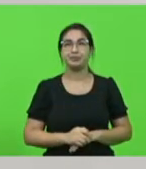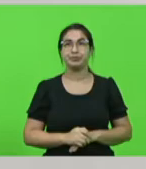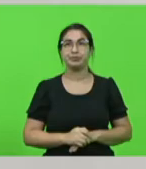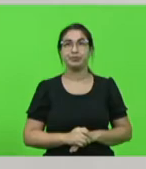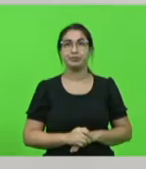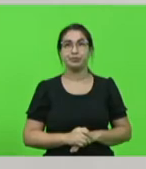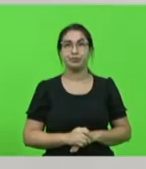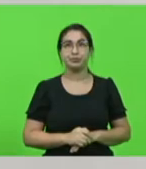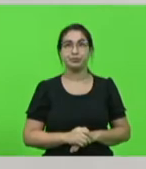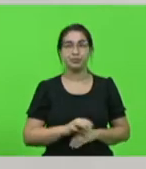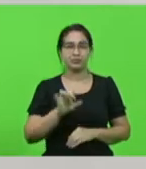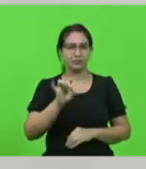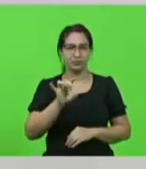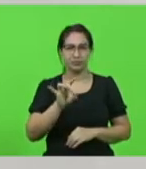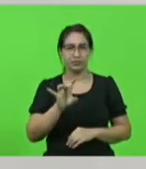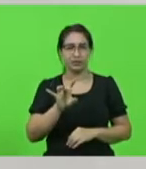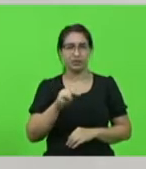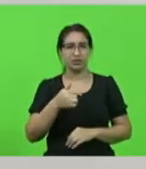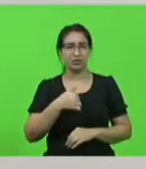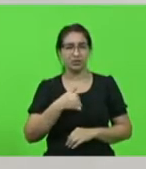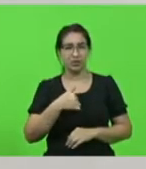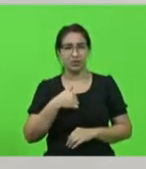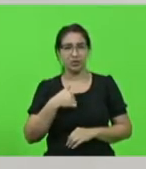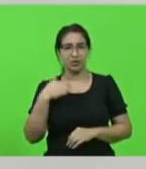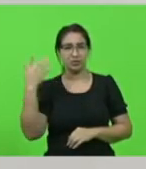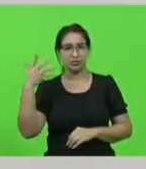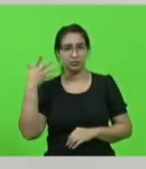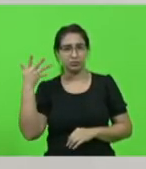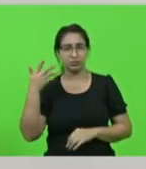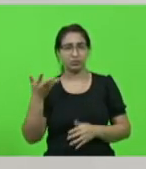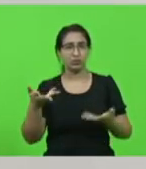isso que me traz hoje a essa tribuna